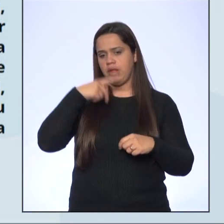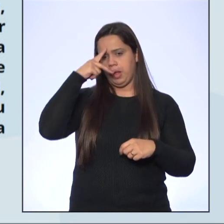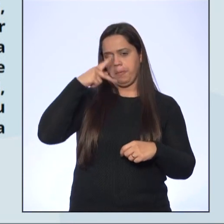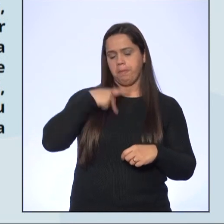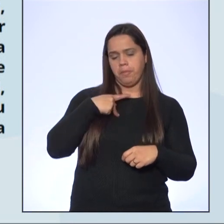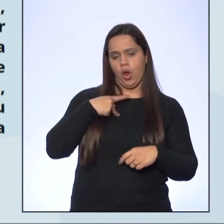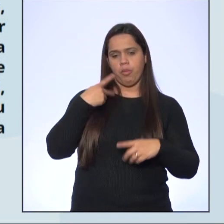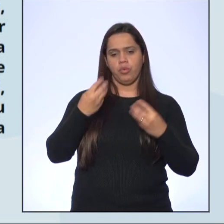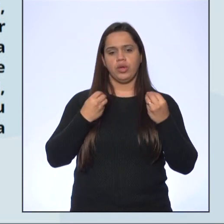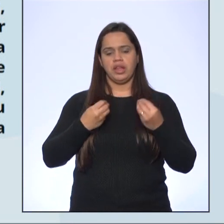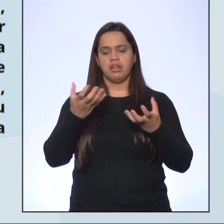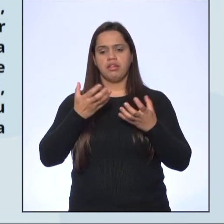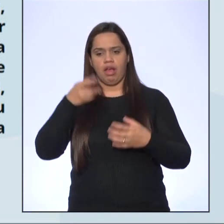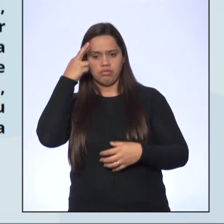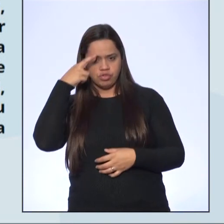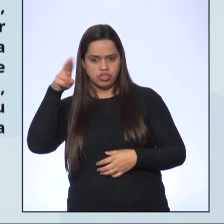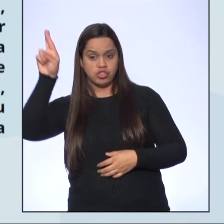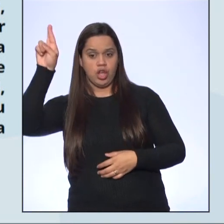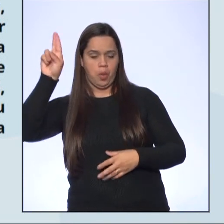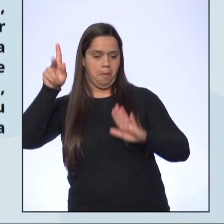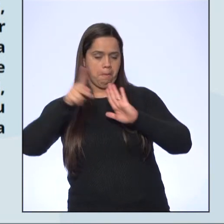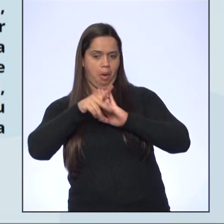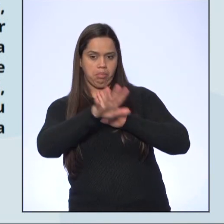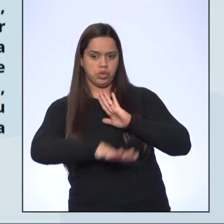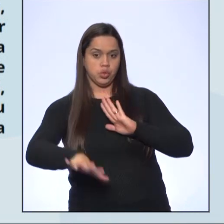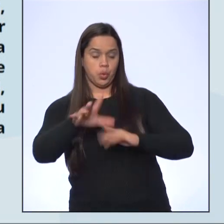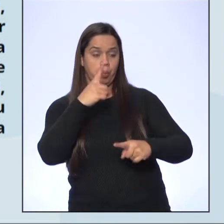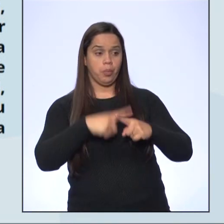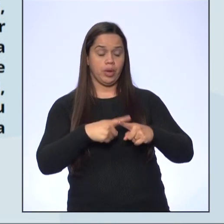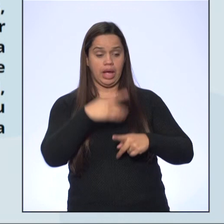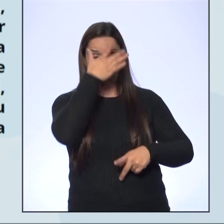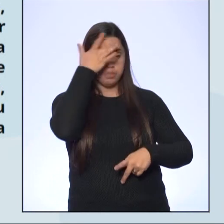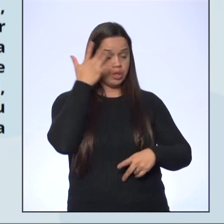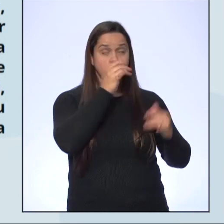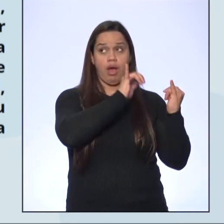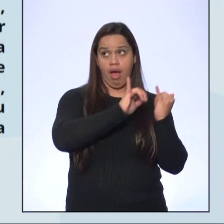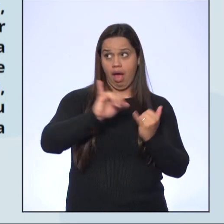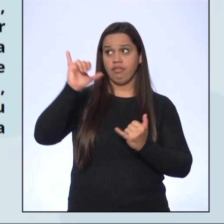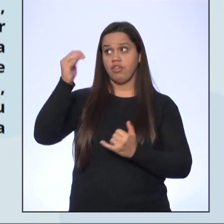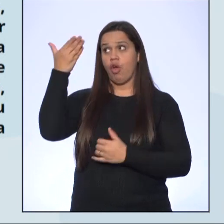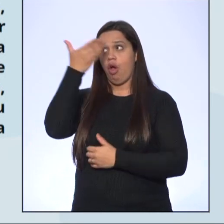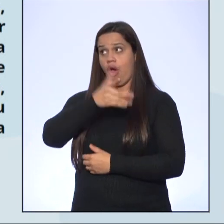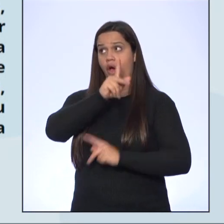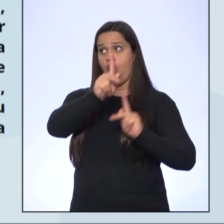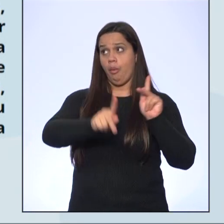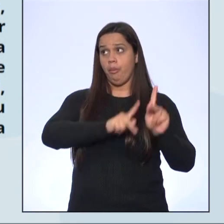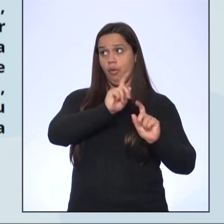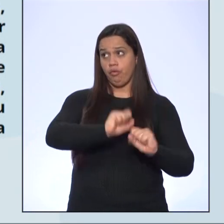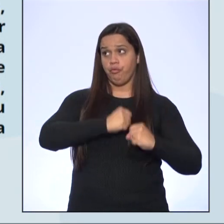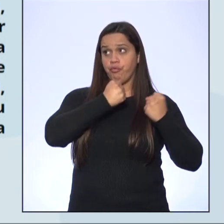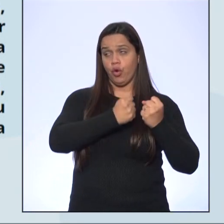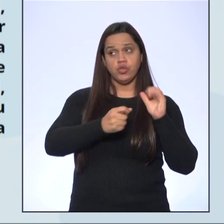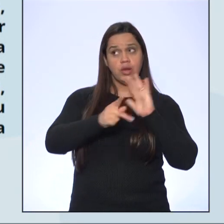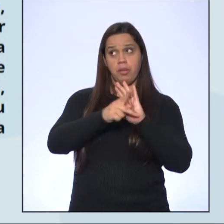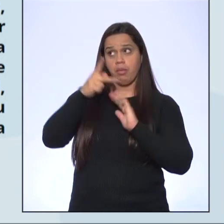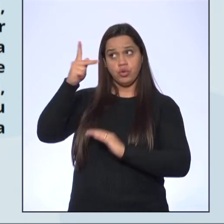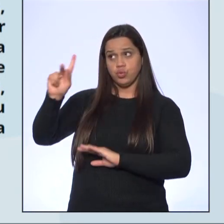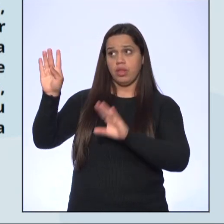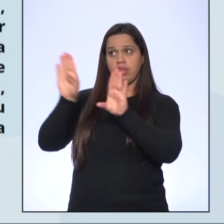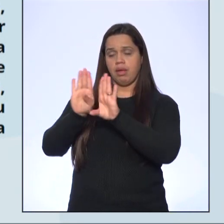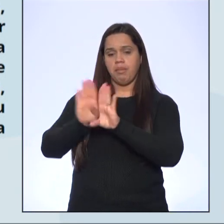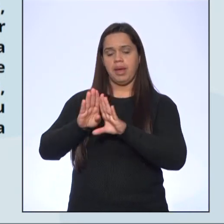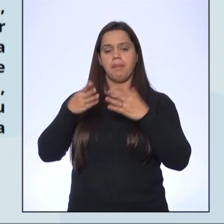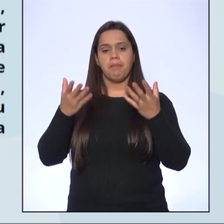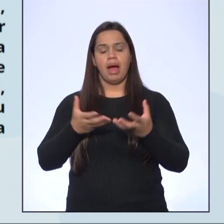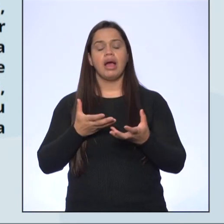que se esforce um orador político em adverti-los, que a força do povo é a sua própria e de que seu maior interesse deve consistir em que o povo